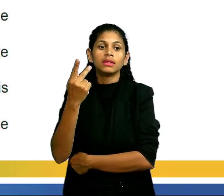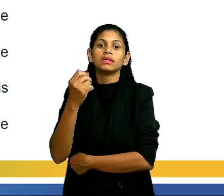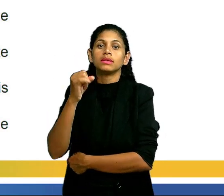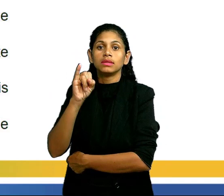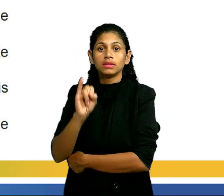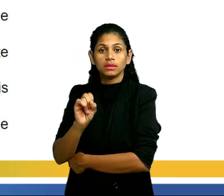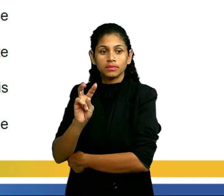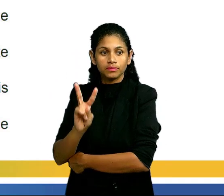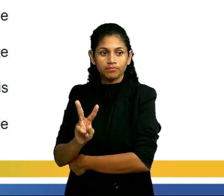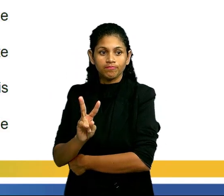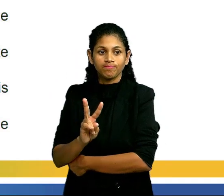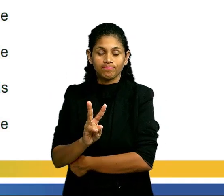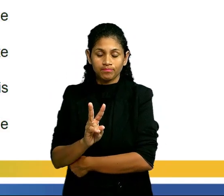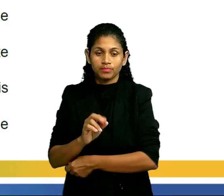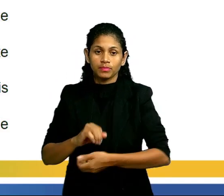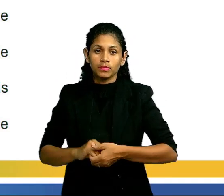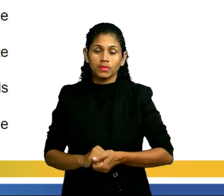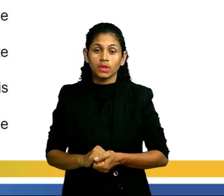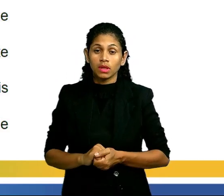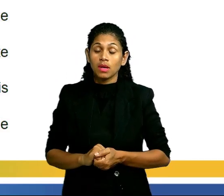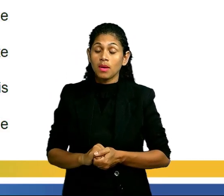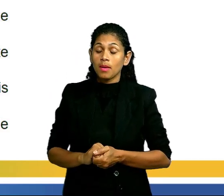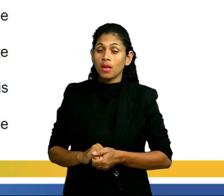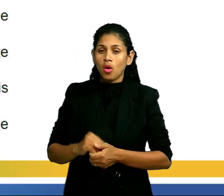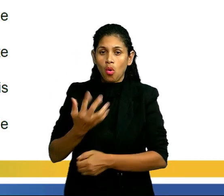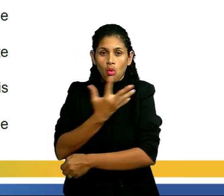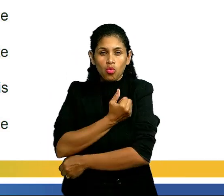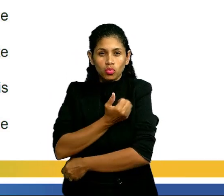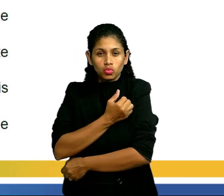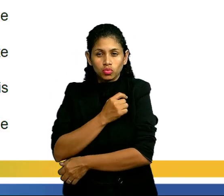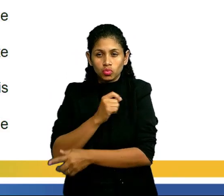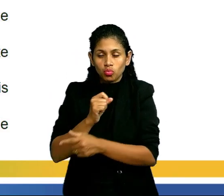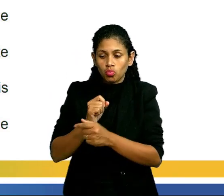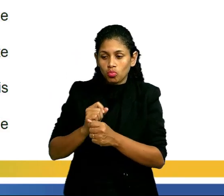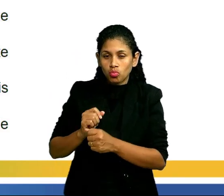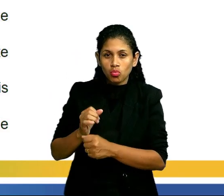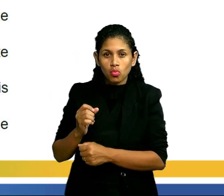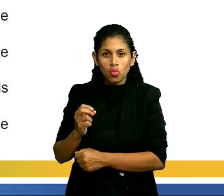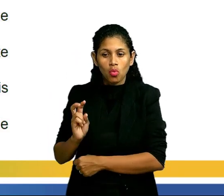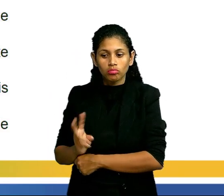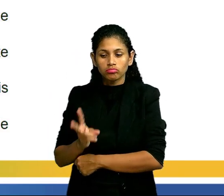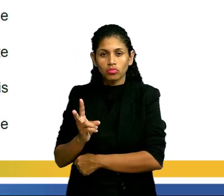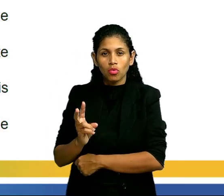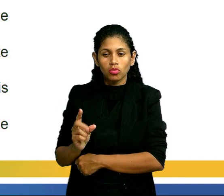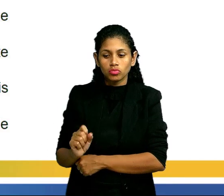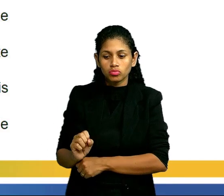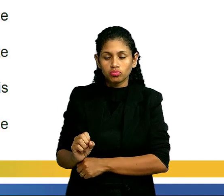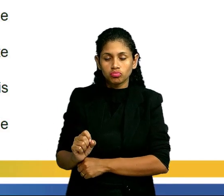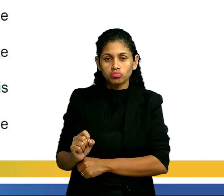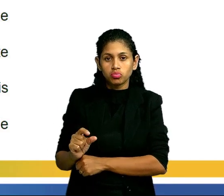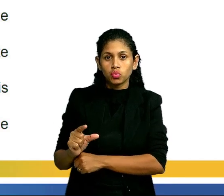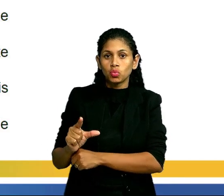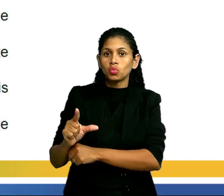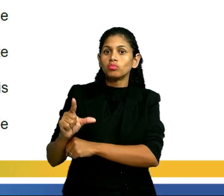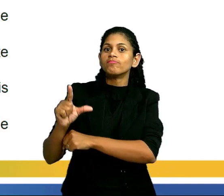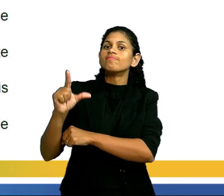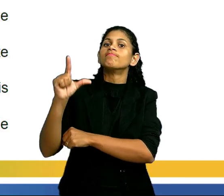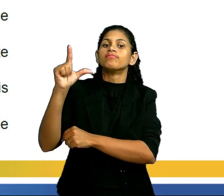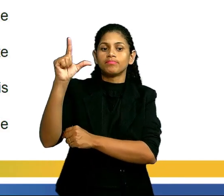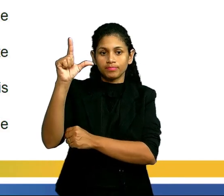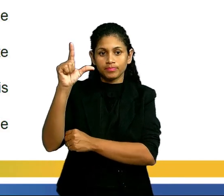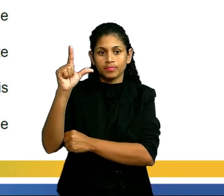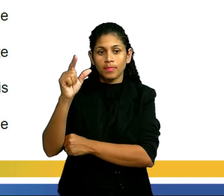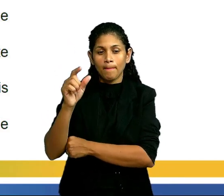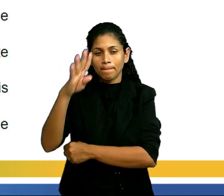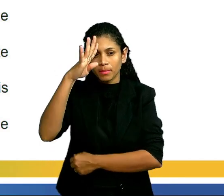as taxas de novas infecções continuam crescendo, principalmente na África, Ásia e Rússia. Nesse cenário